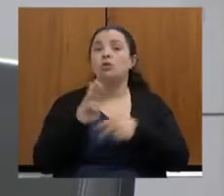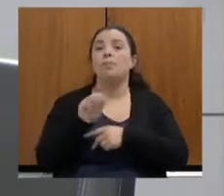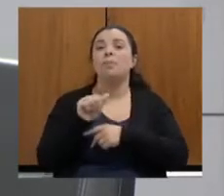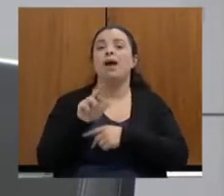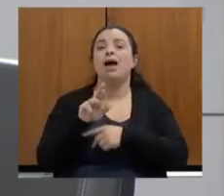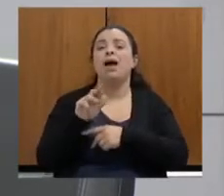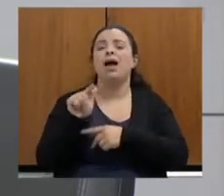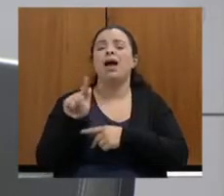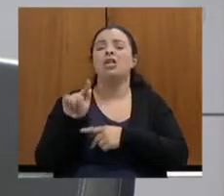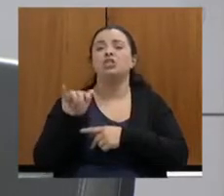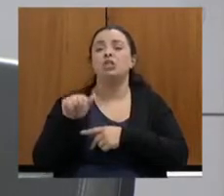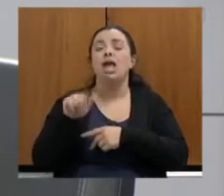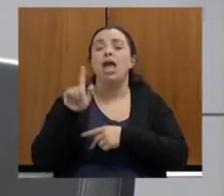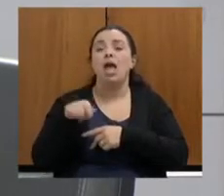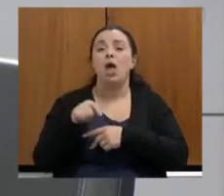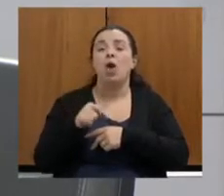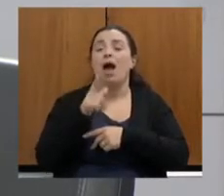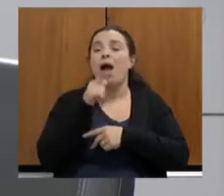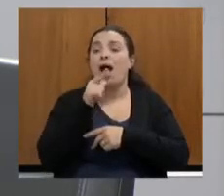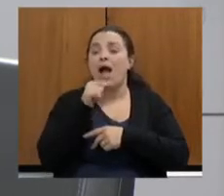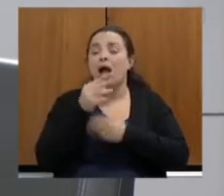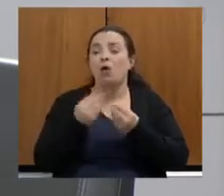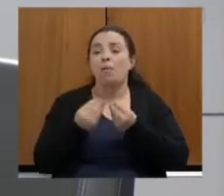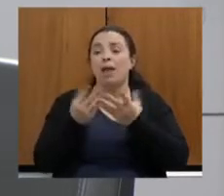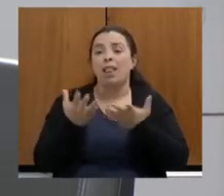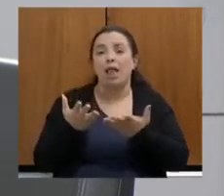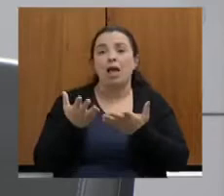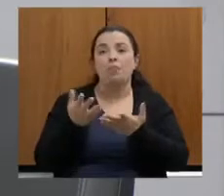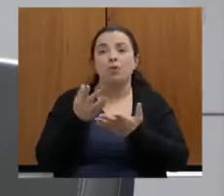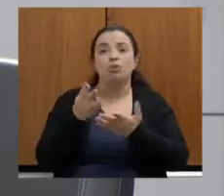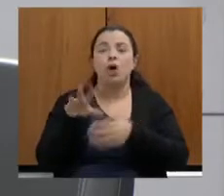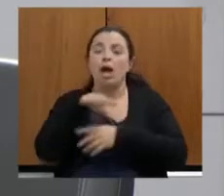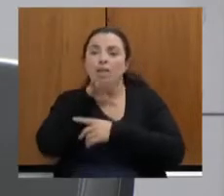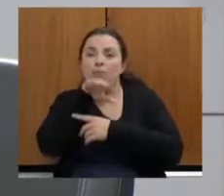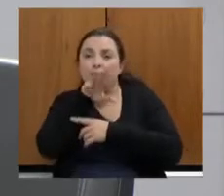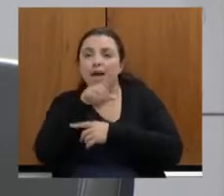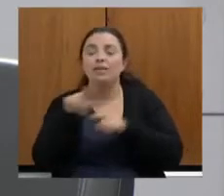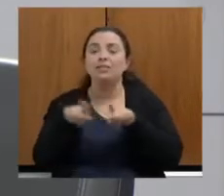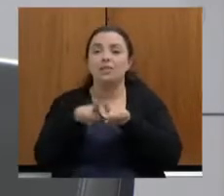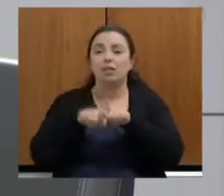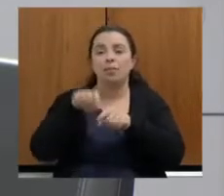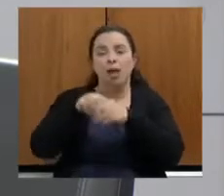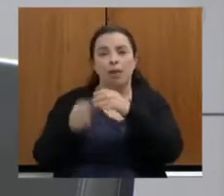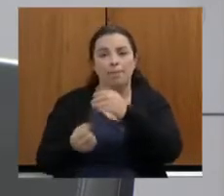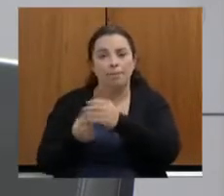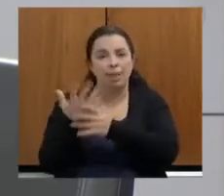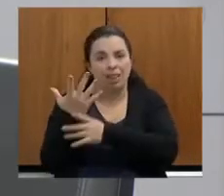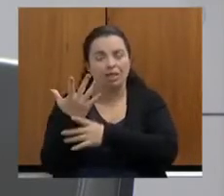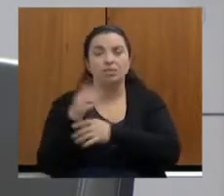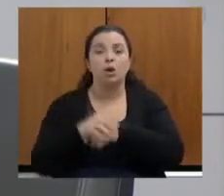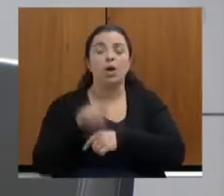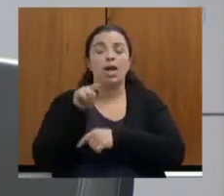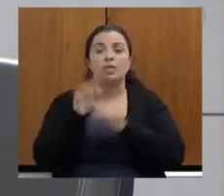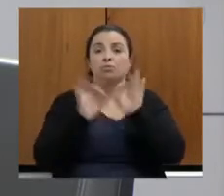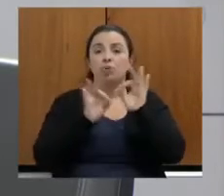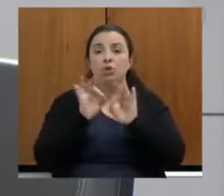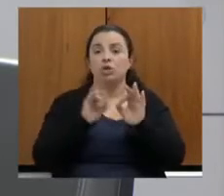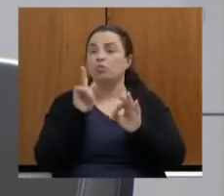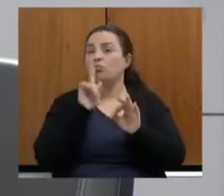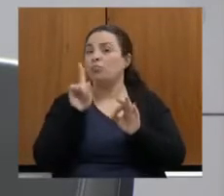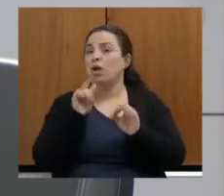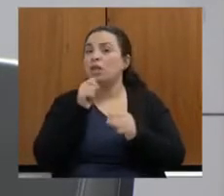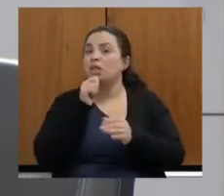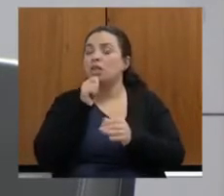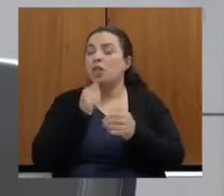fonte de água para os animais silvestres e os Animais de casa que os animais silvestres também estão saindo lá esse projeto não foi aprovado dentro da Fundação